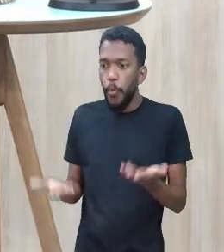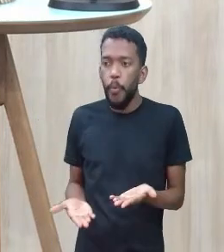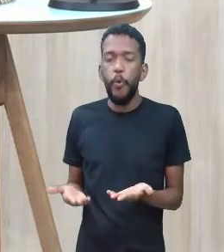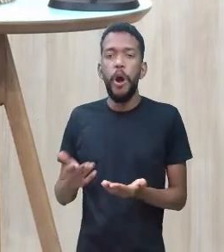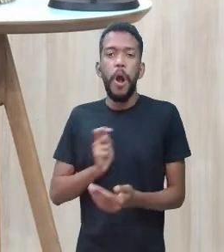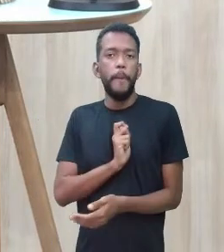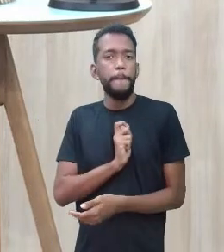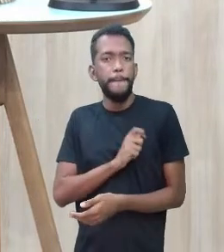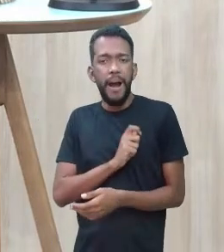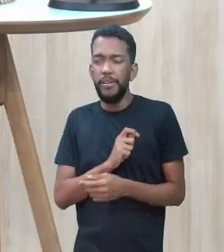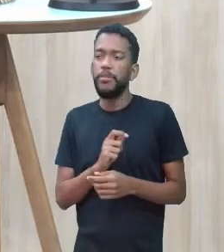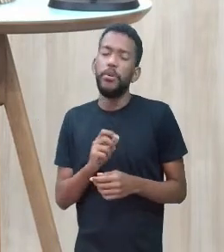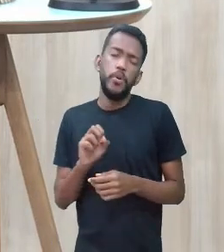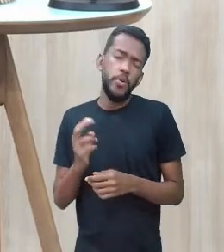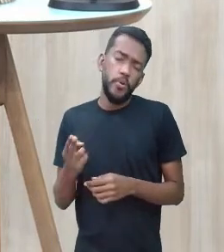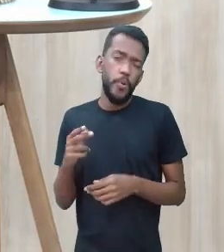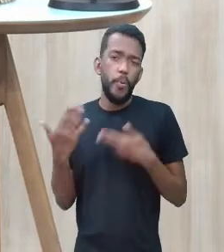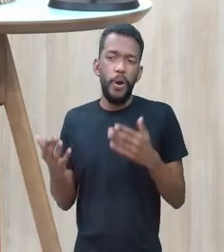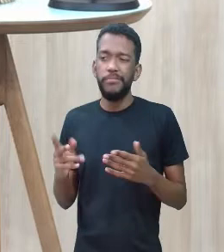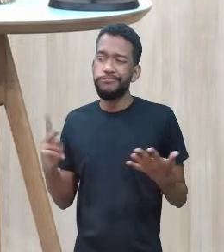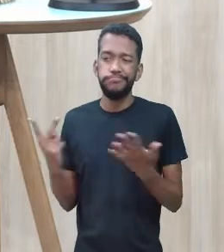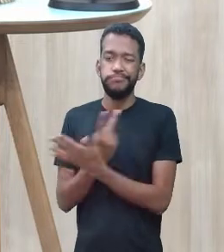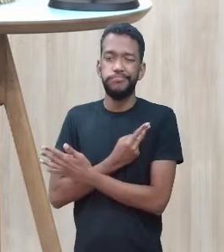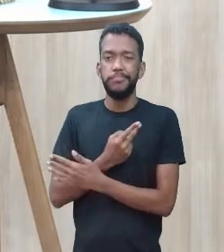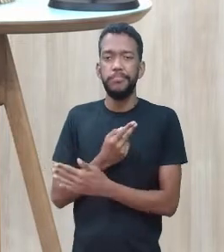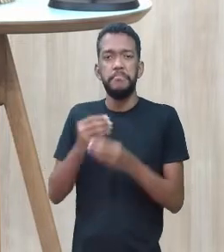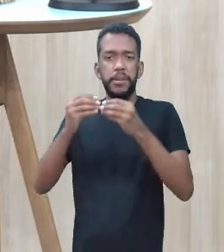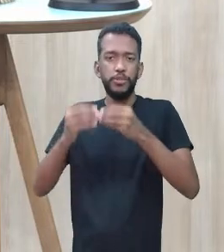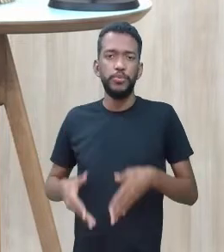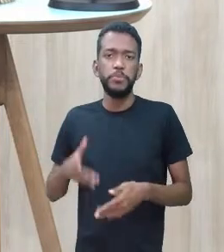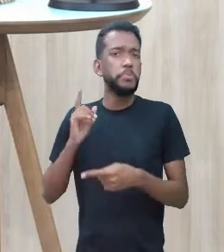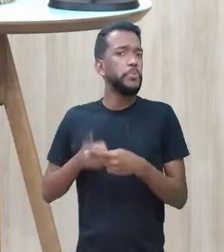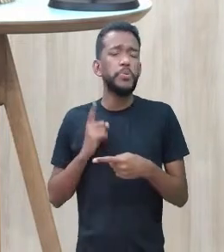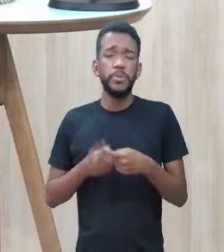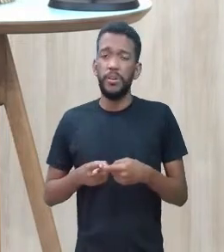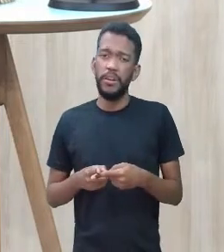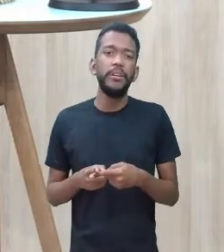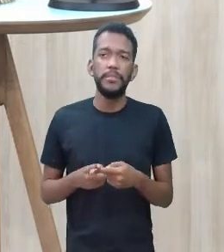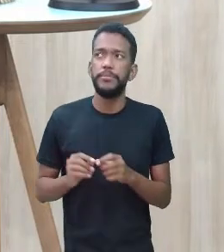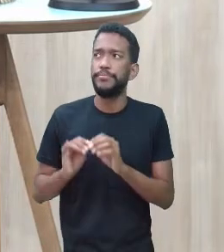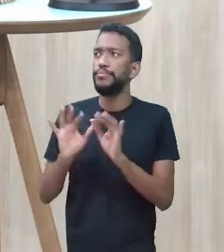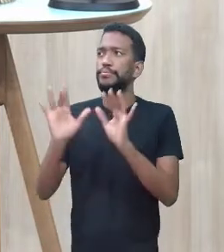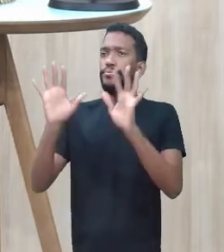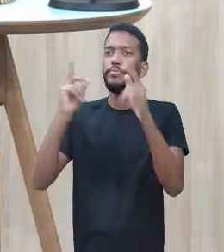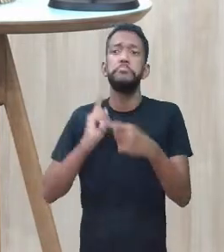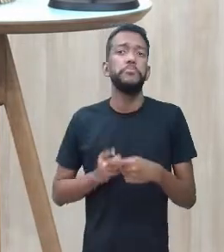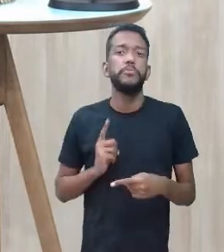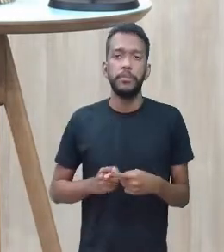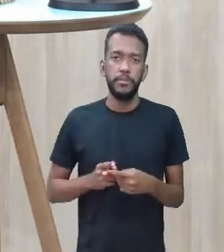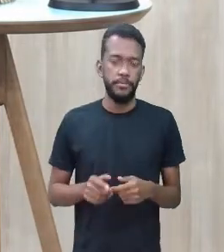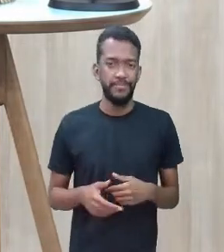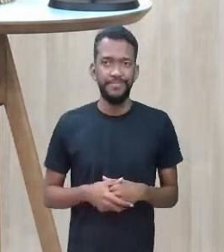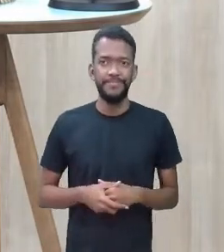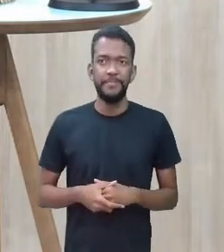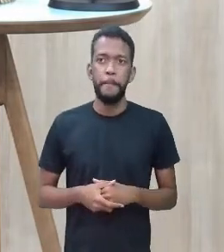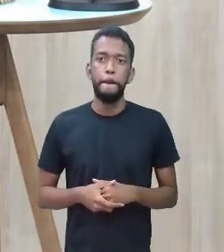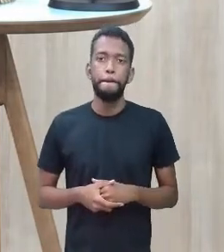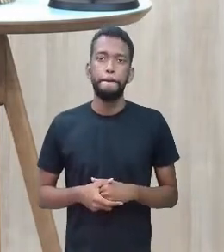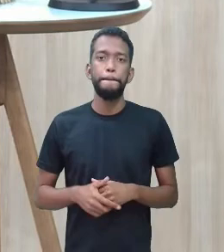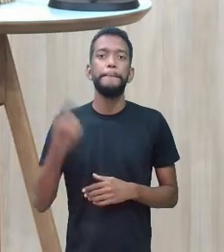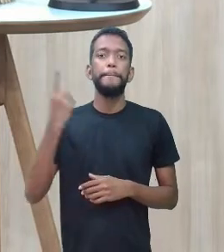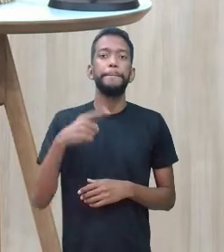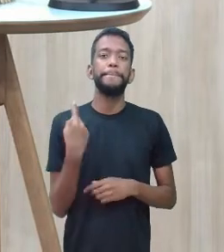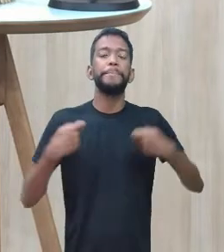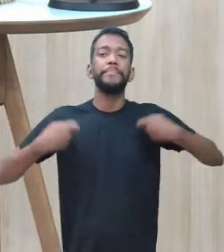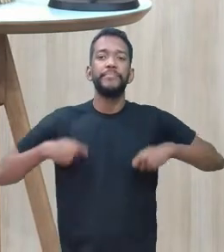é o prejuízo desses tipos de desequilíbrio, além da queimada. Vamos lá. Primeiro a gente vai ter que saber o